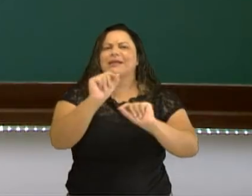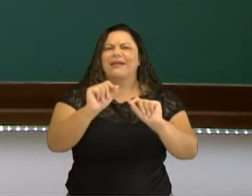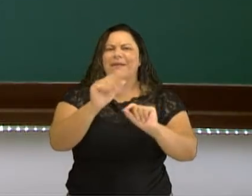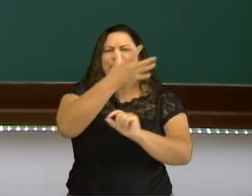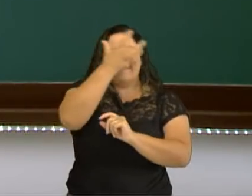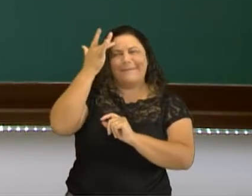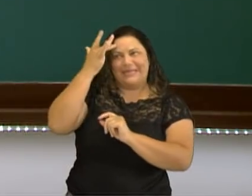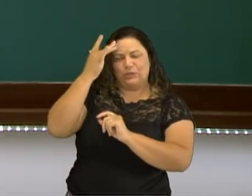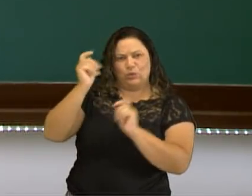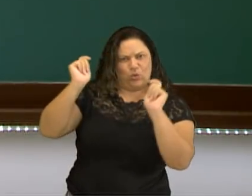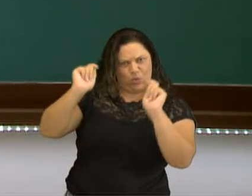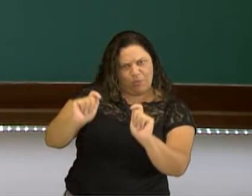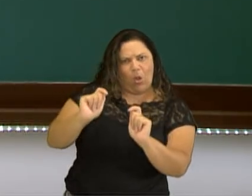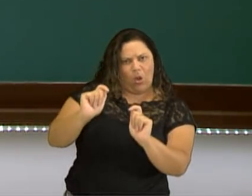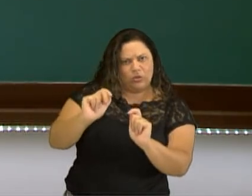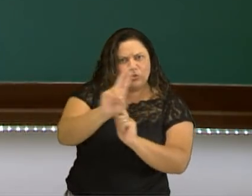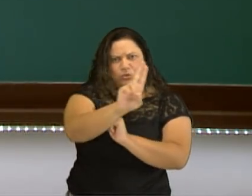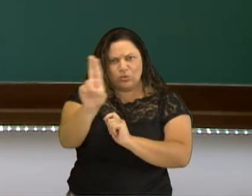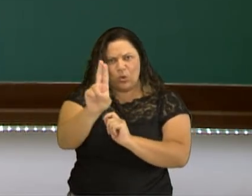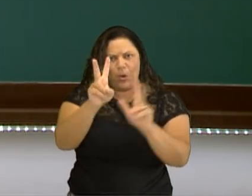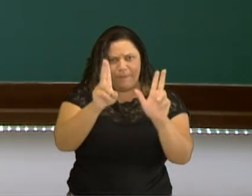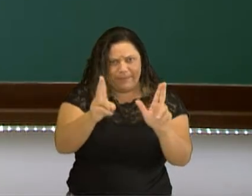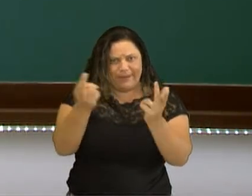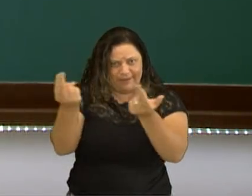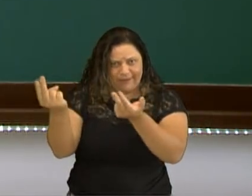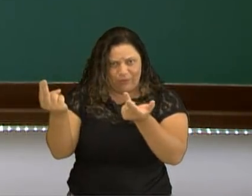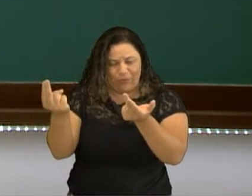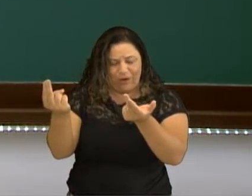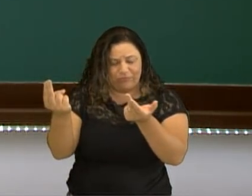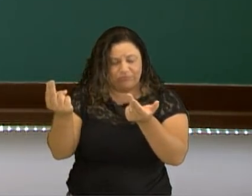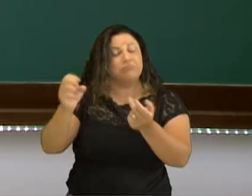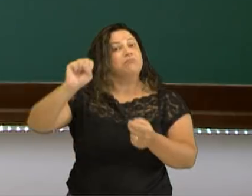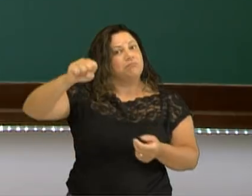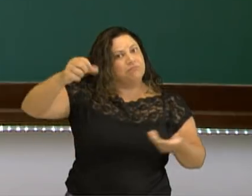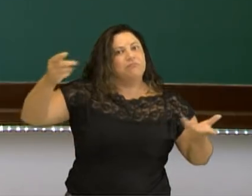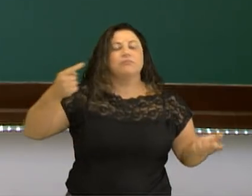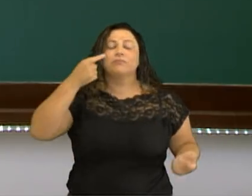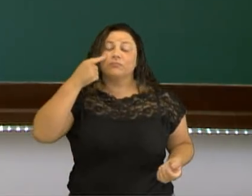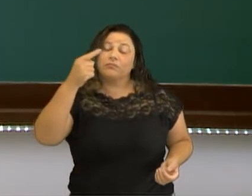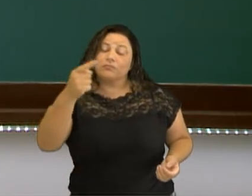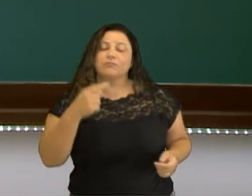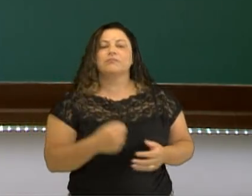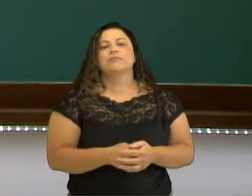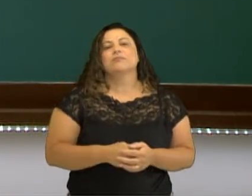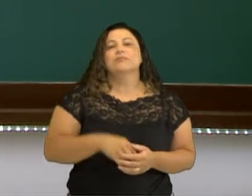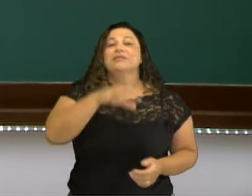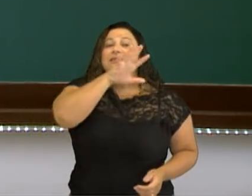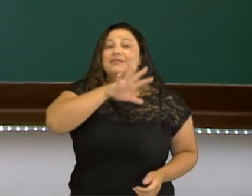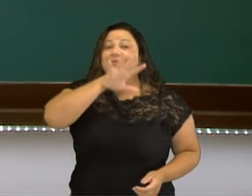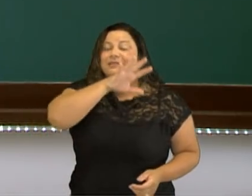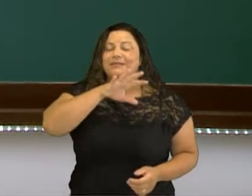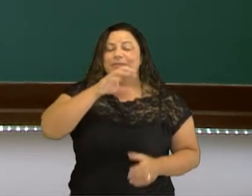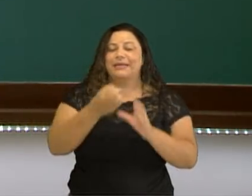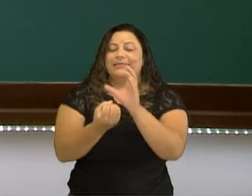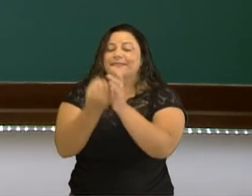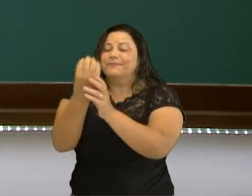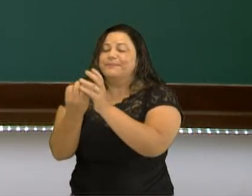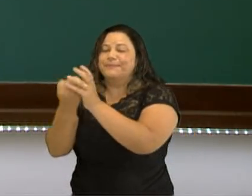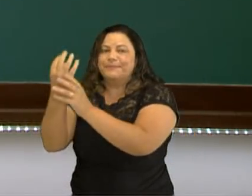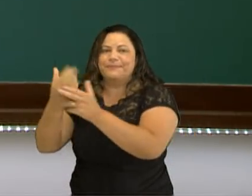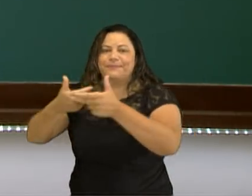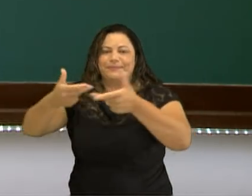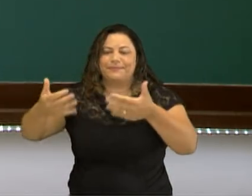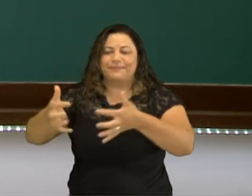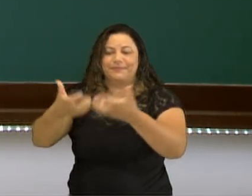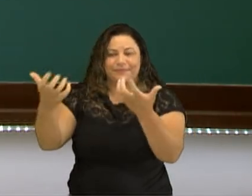iguais? A gente vai descobrir isso na aula de hoje. Animais e plantas, eles têm nomes dados de acordo com as características